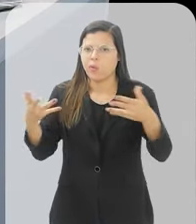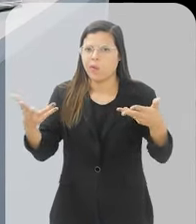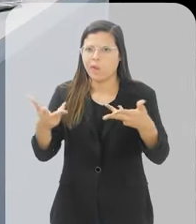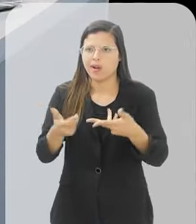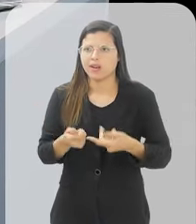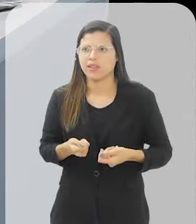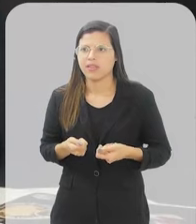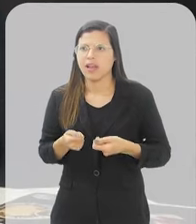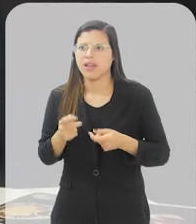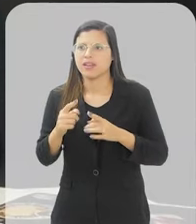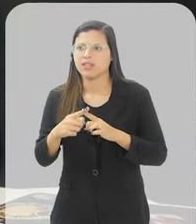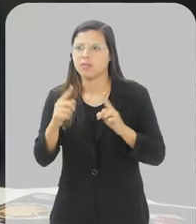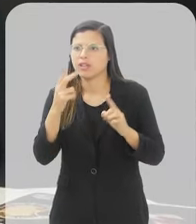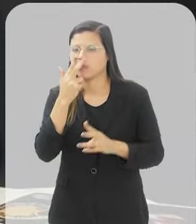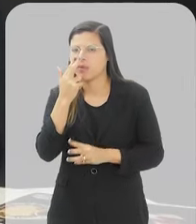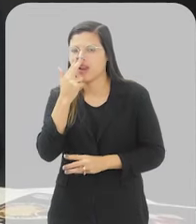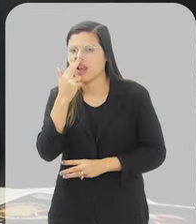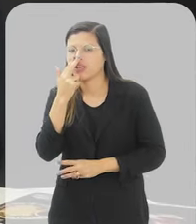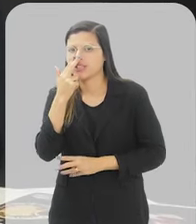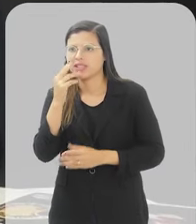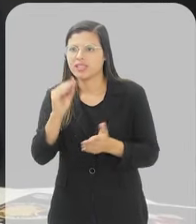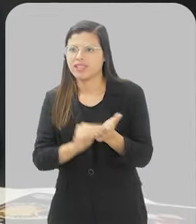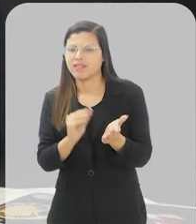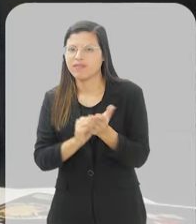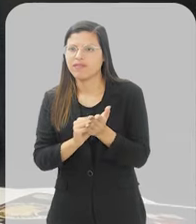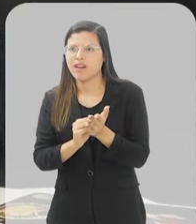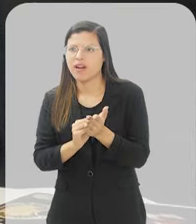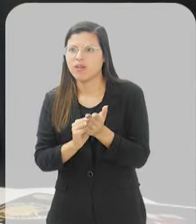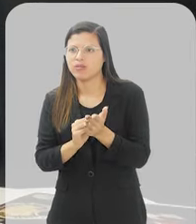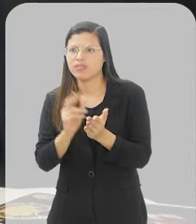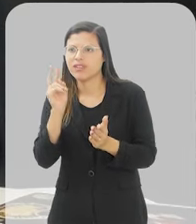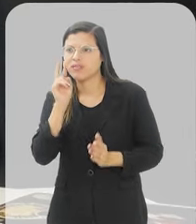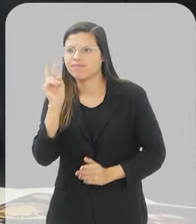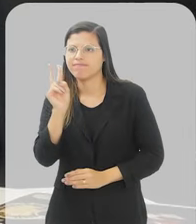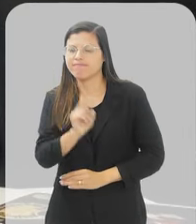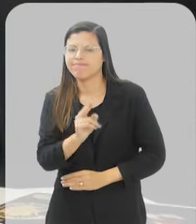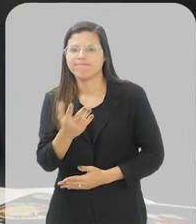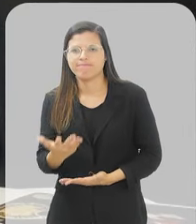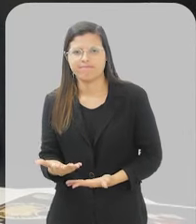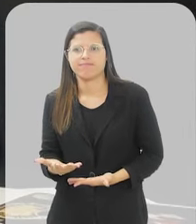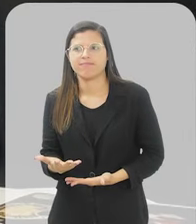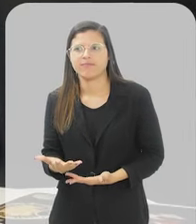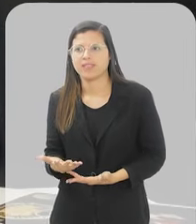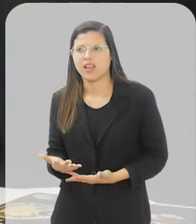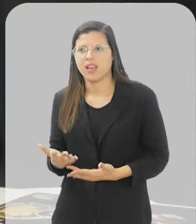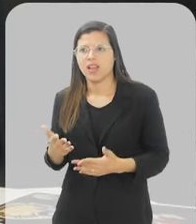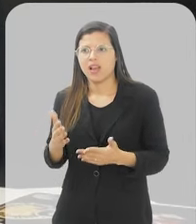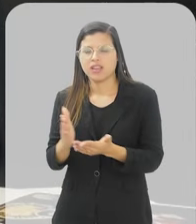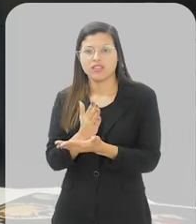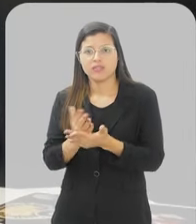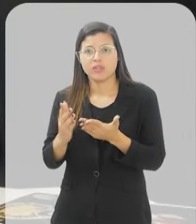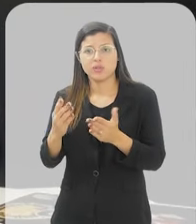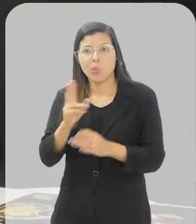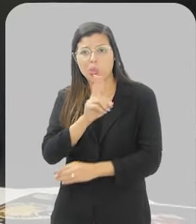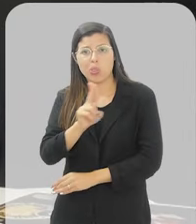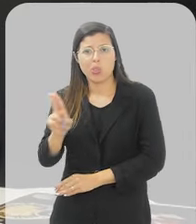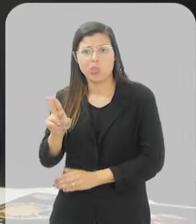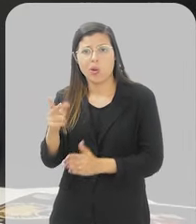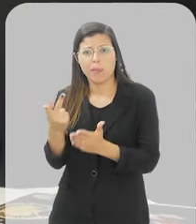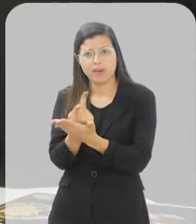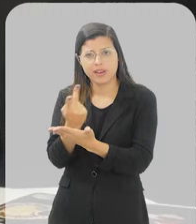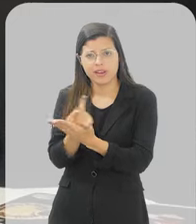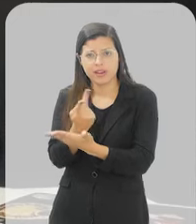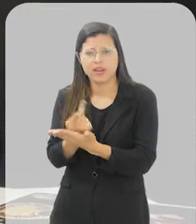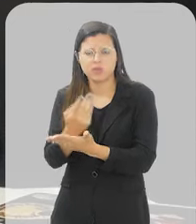esmero, qualidade, coisa e tal, e ser tão pouco visto? Né? Eu estou falando em termos de transmissão, sim, né? E às vezes até o nome vem errado.